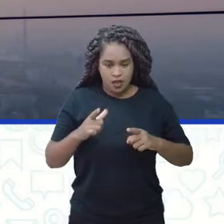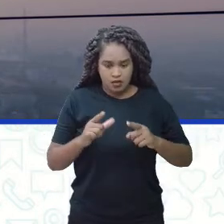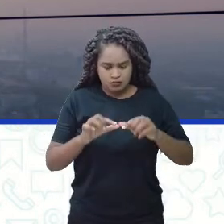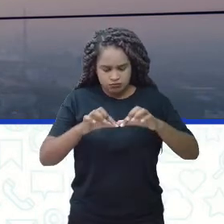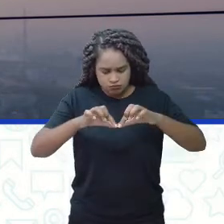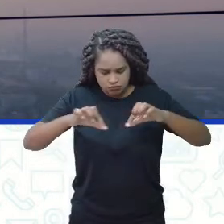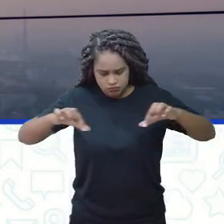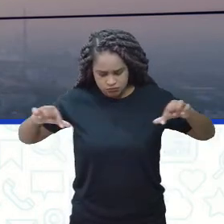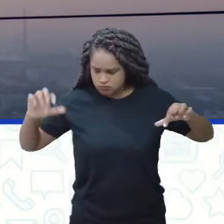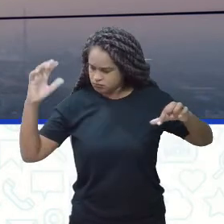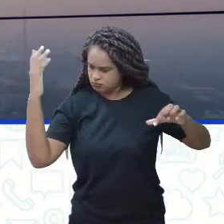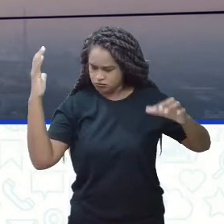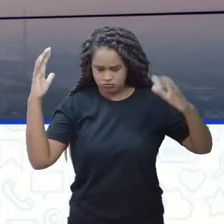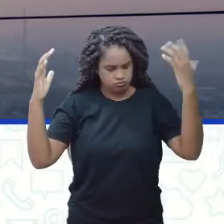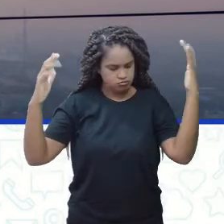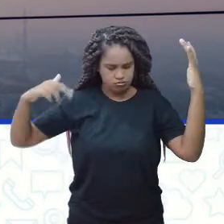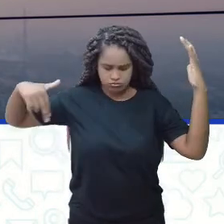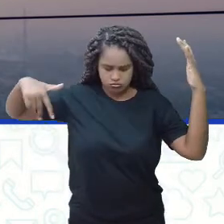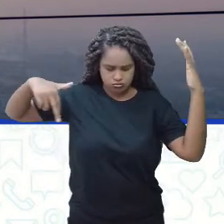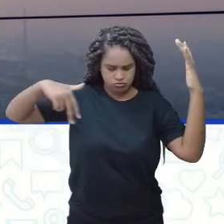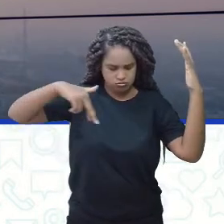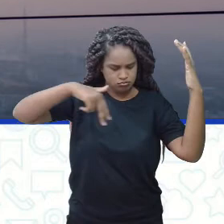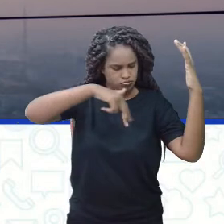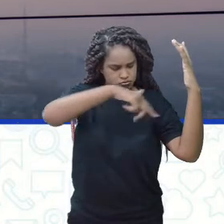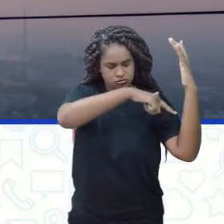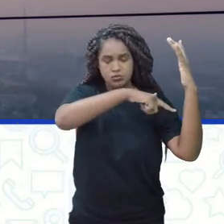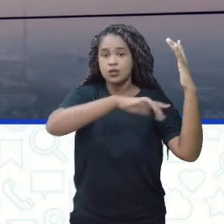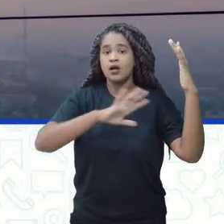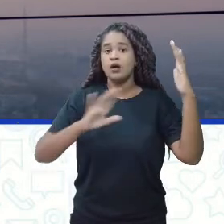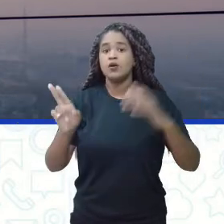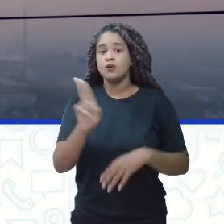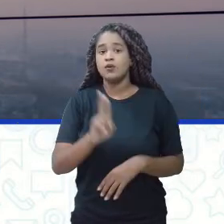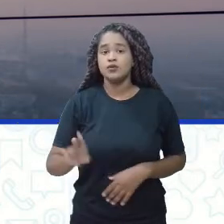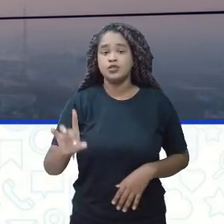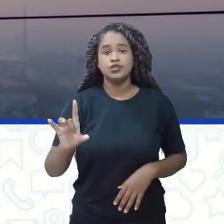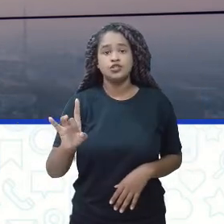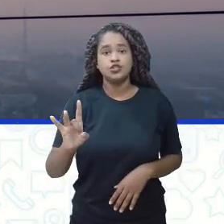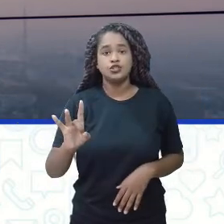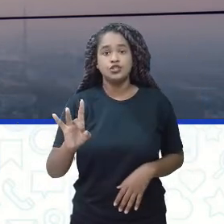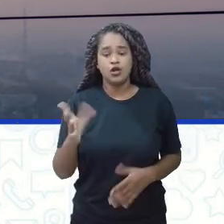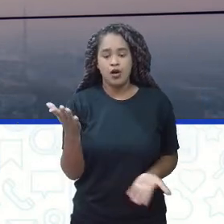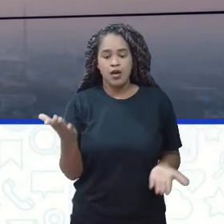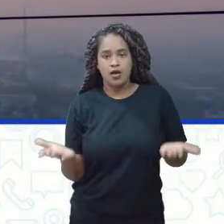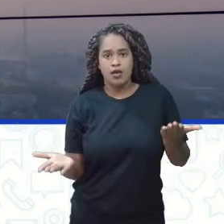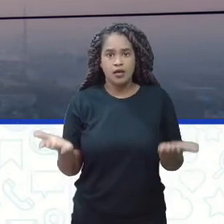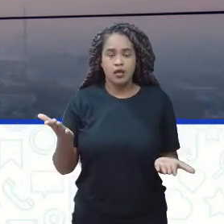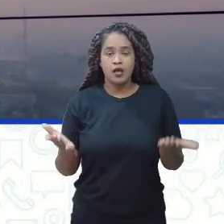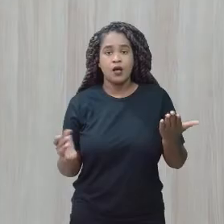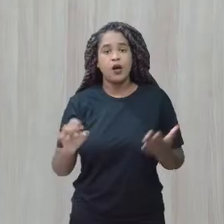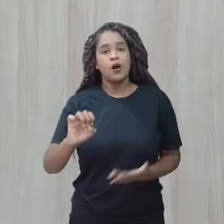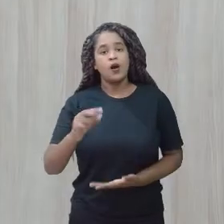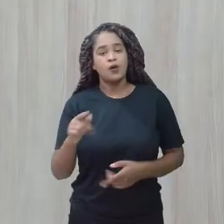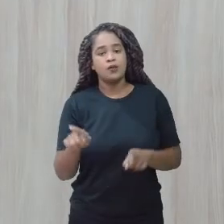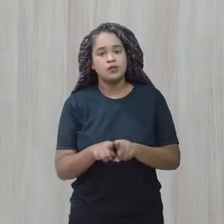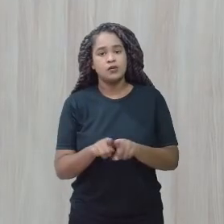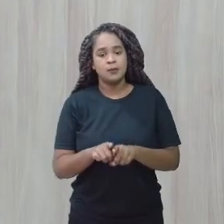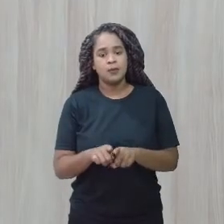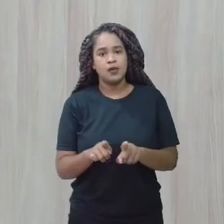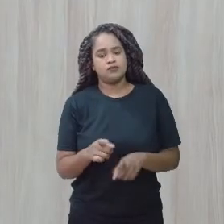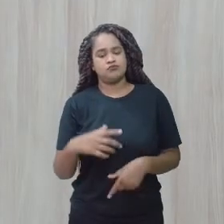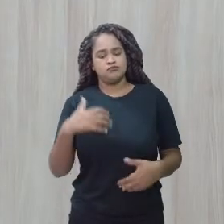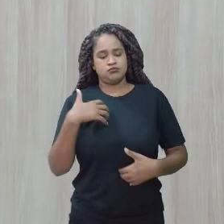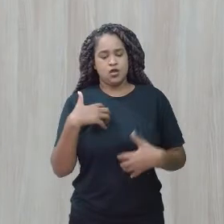Esse percurso de um lado a outro, utilizando apenas o equilíbrio ou algumas manobras. Então,